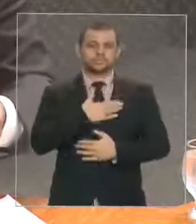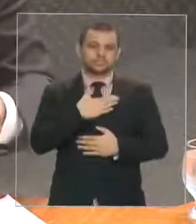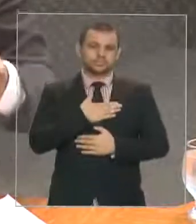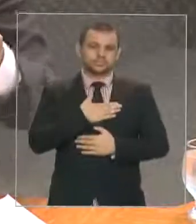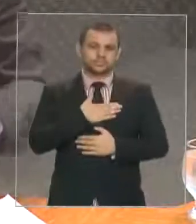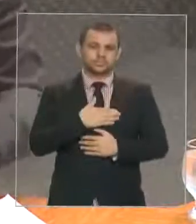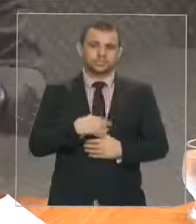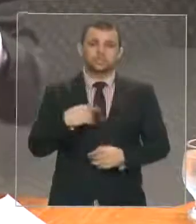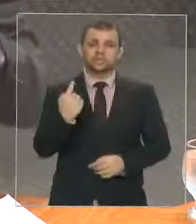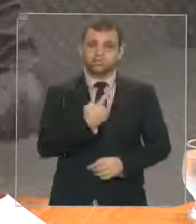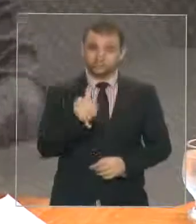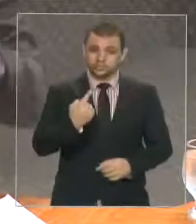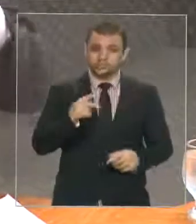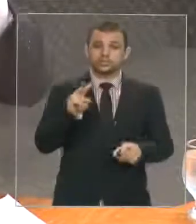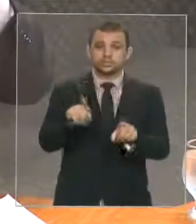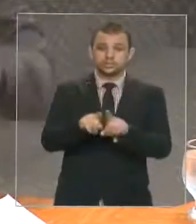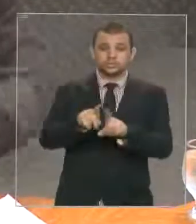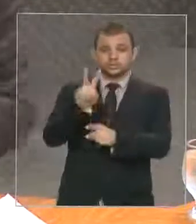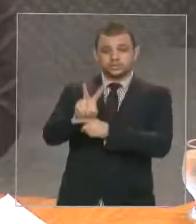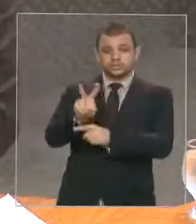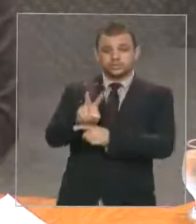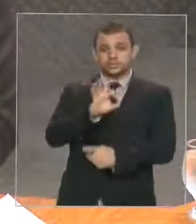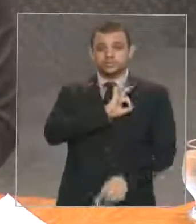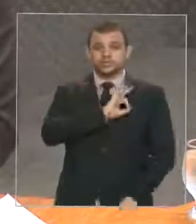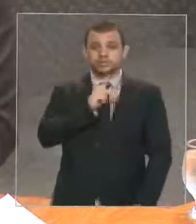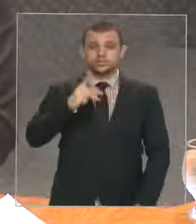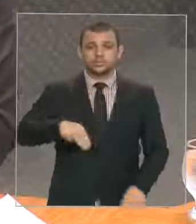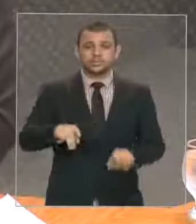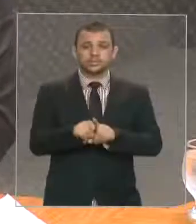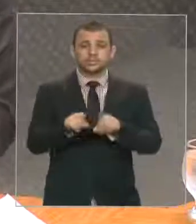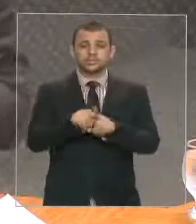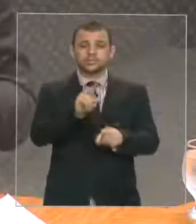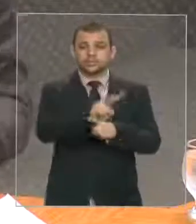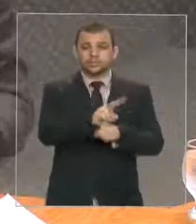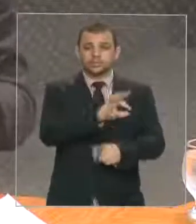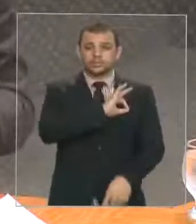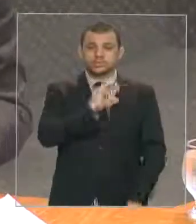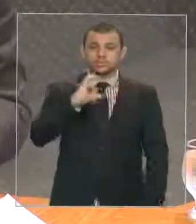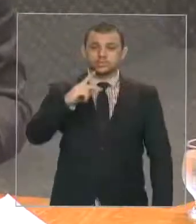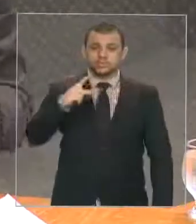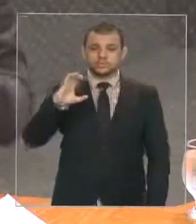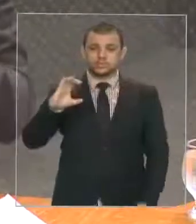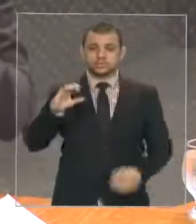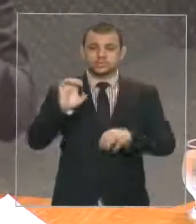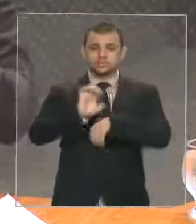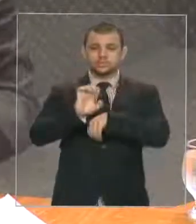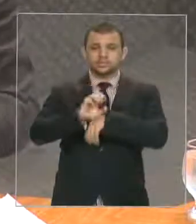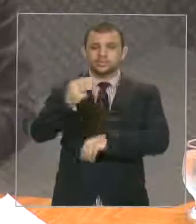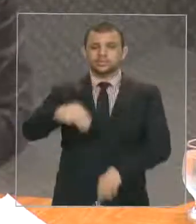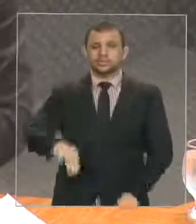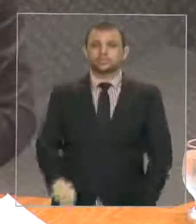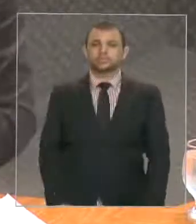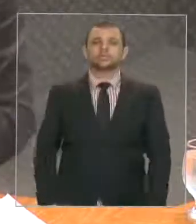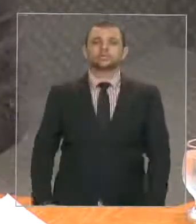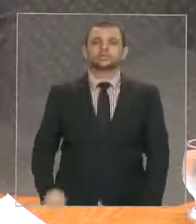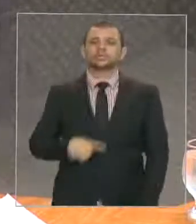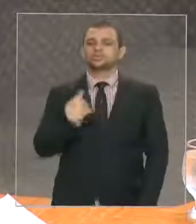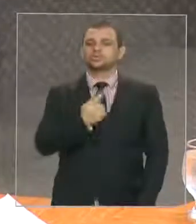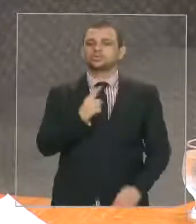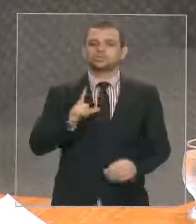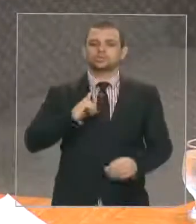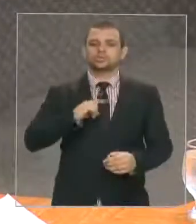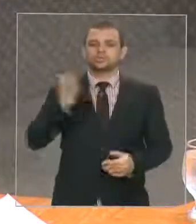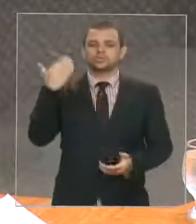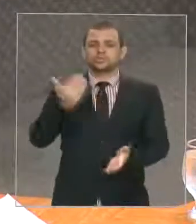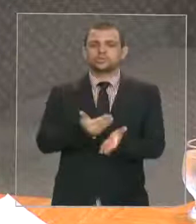somos defensores da Polícia Militar, da Polícia Civil do Estado do Maranhão. Nós estivemos, desde o princípio, ao